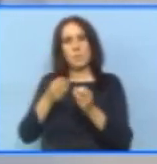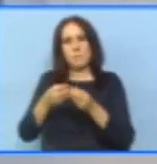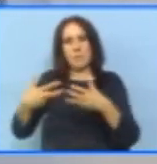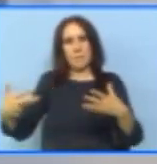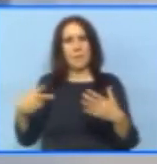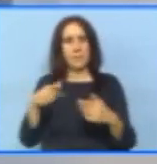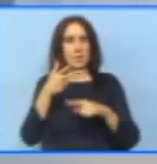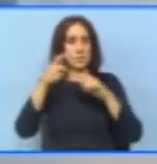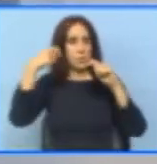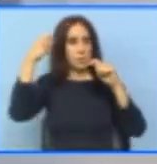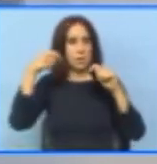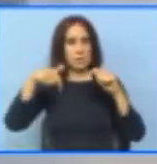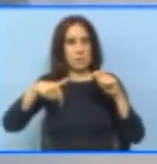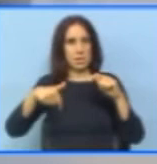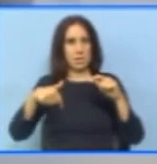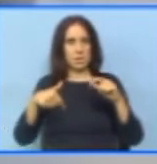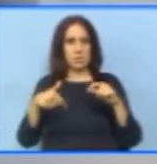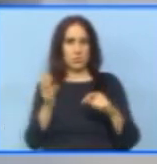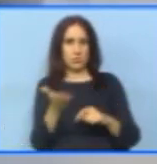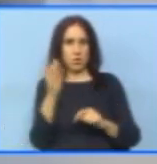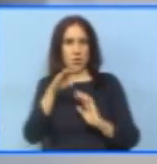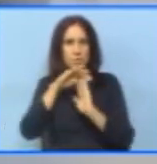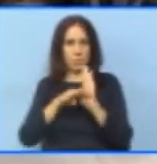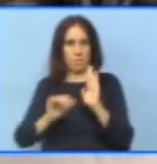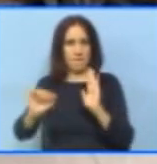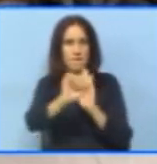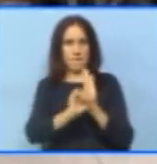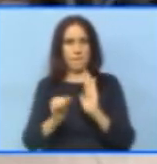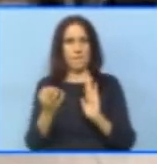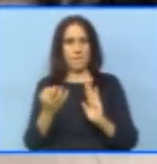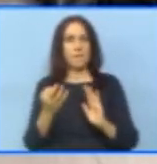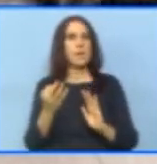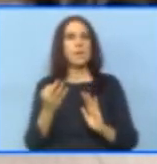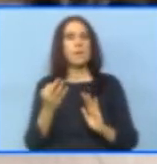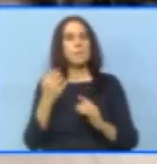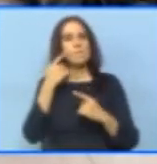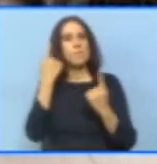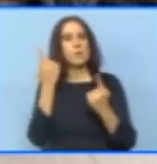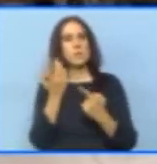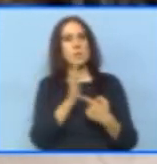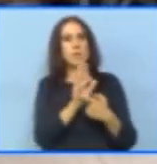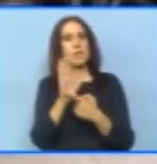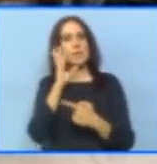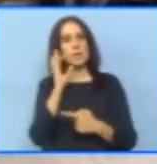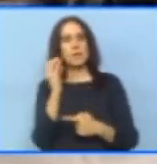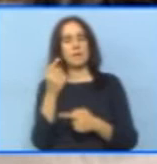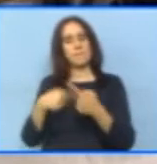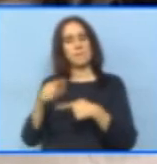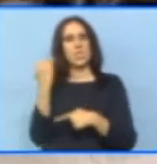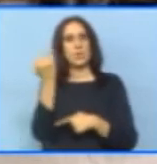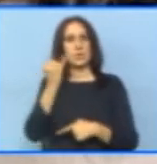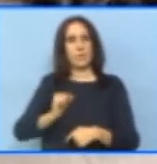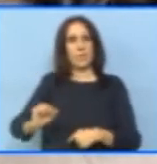nós temos estado aqui a ver no vosso programa, de facto, tentam mostrar este outro lado da nossa instituição, que é, portanto, a